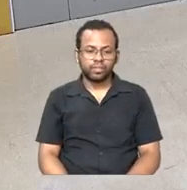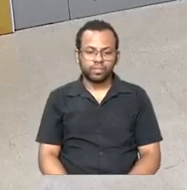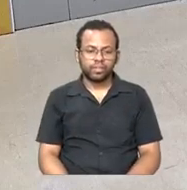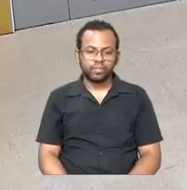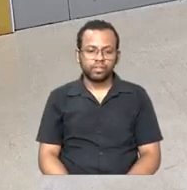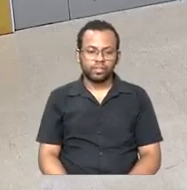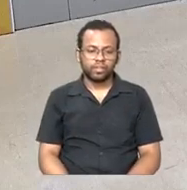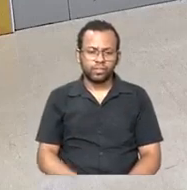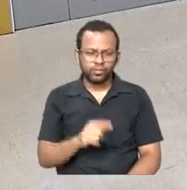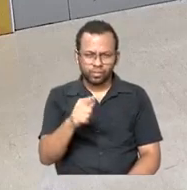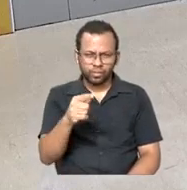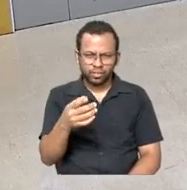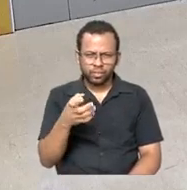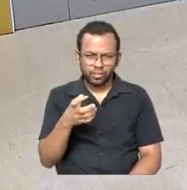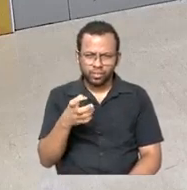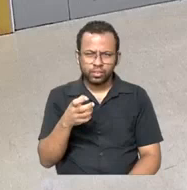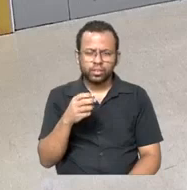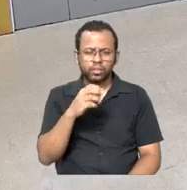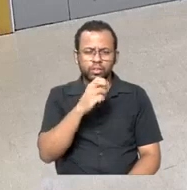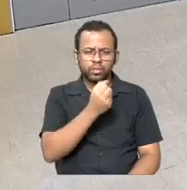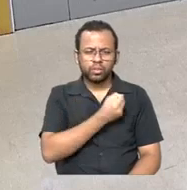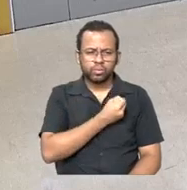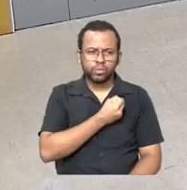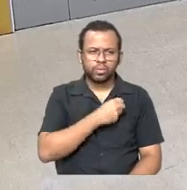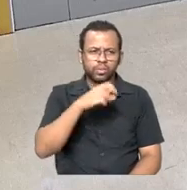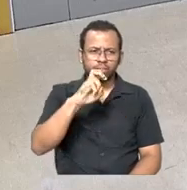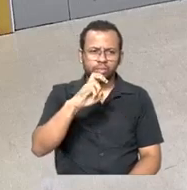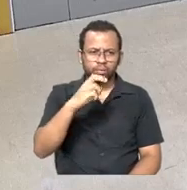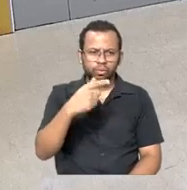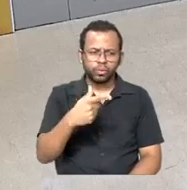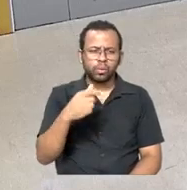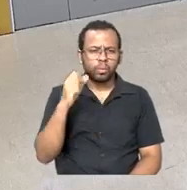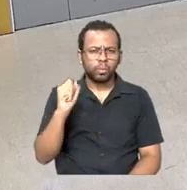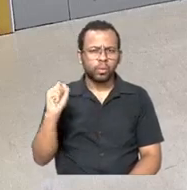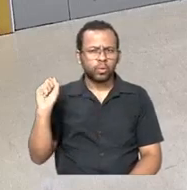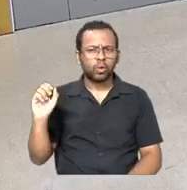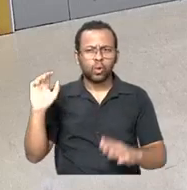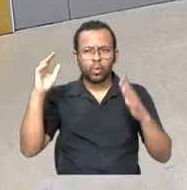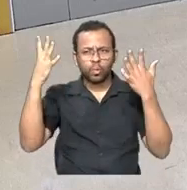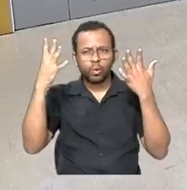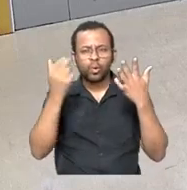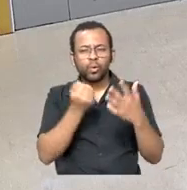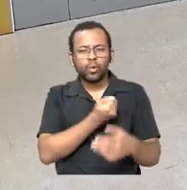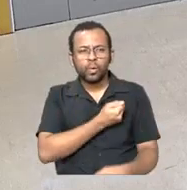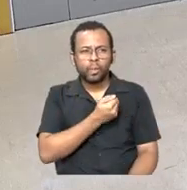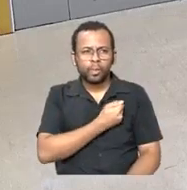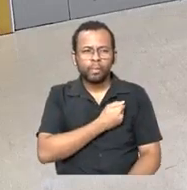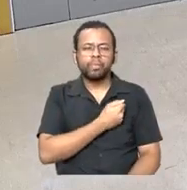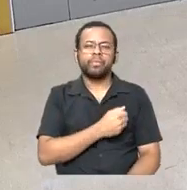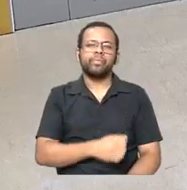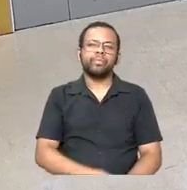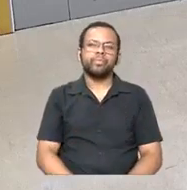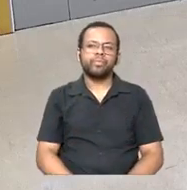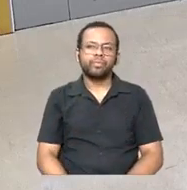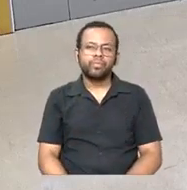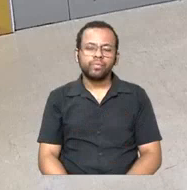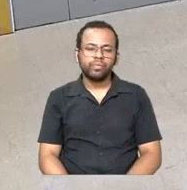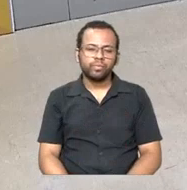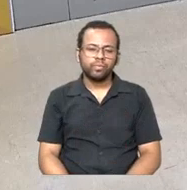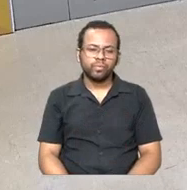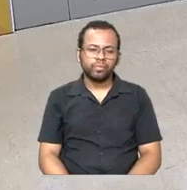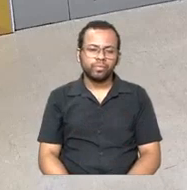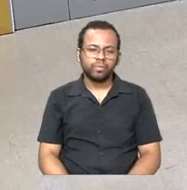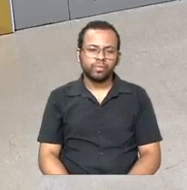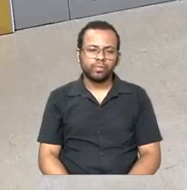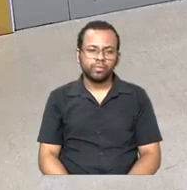você quer o 52 pode comemorar pode comemorar vamos